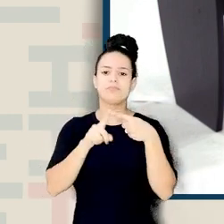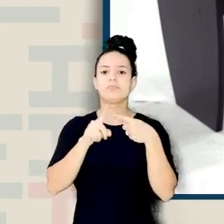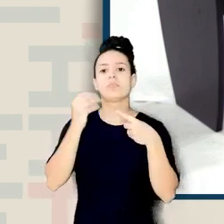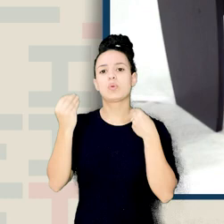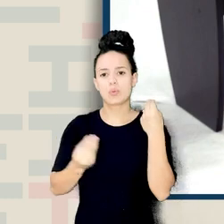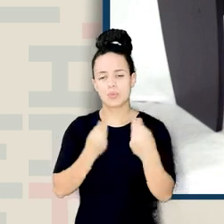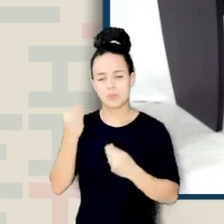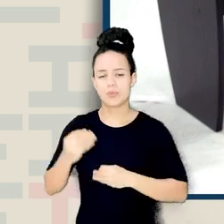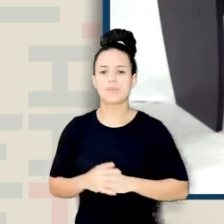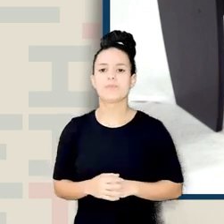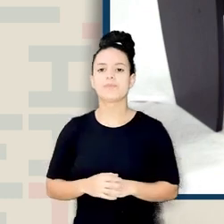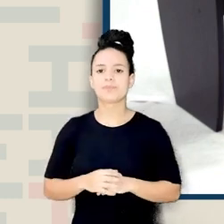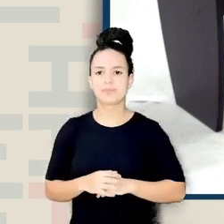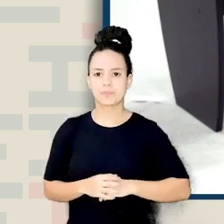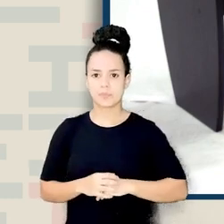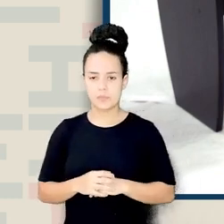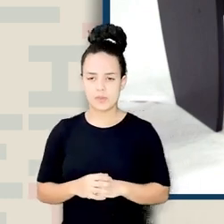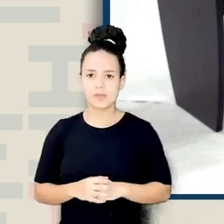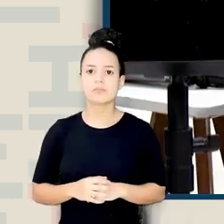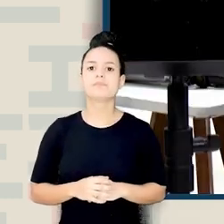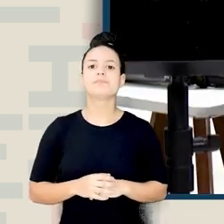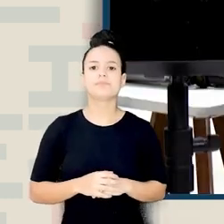processo.